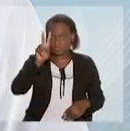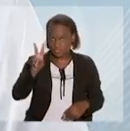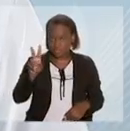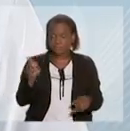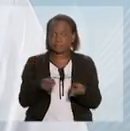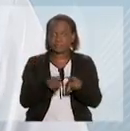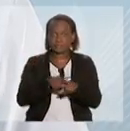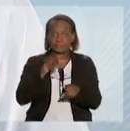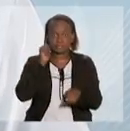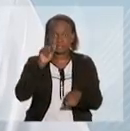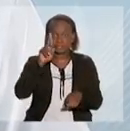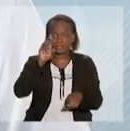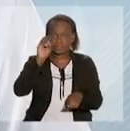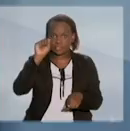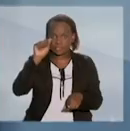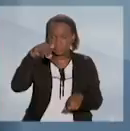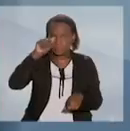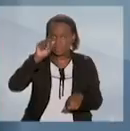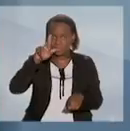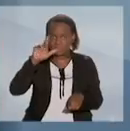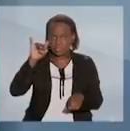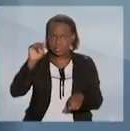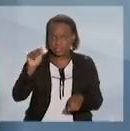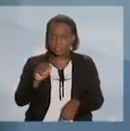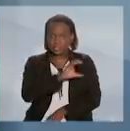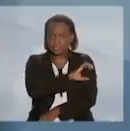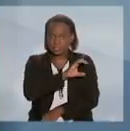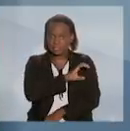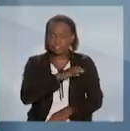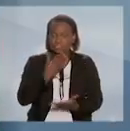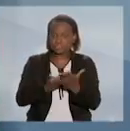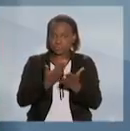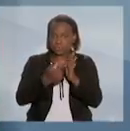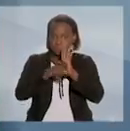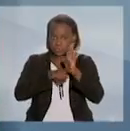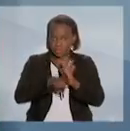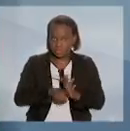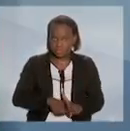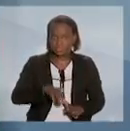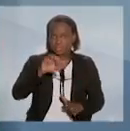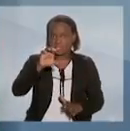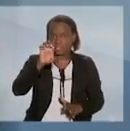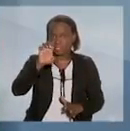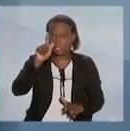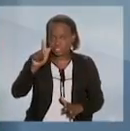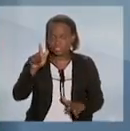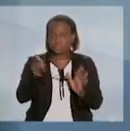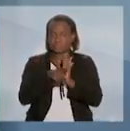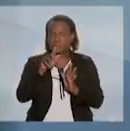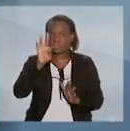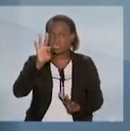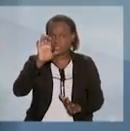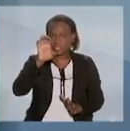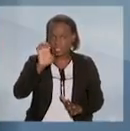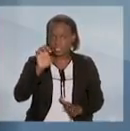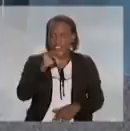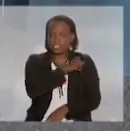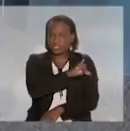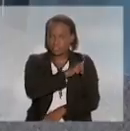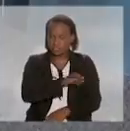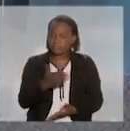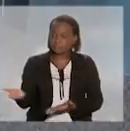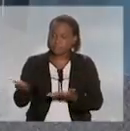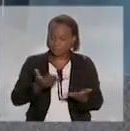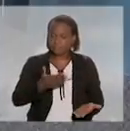e Rosa Maria Chese, titular da Coordenadoria de Estudos e Pesquisas da ECG do TCE Rio de Janeiro.